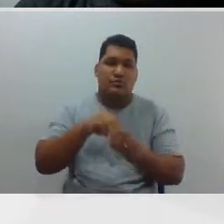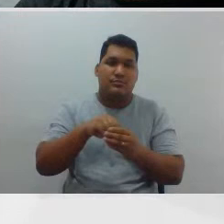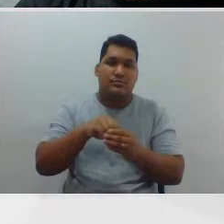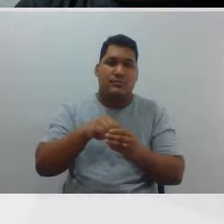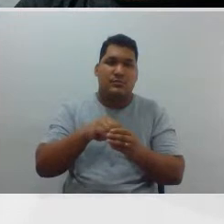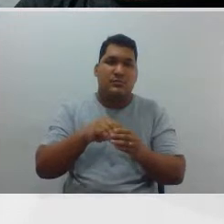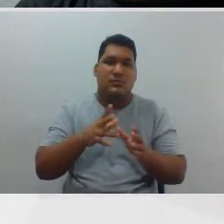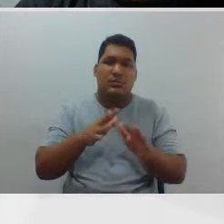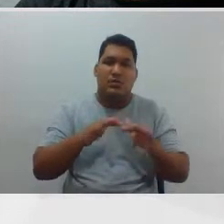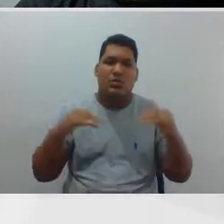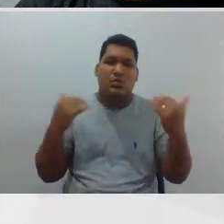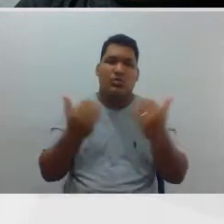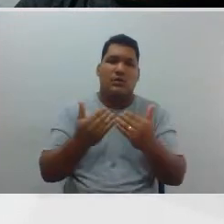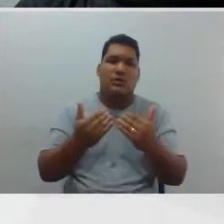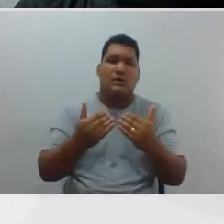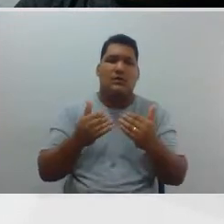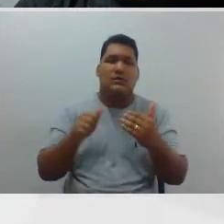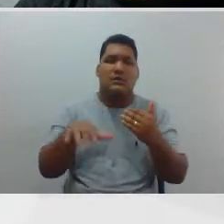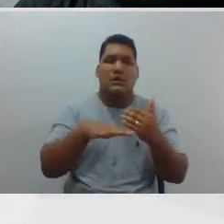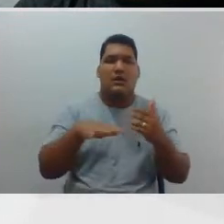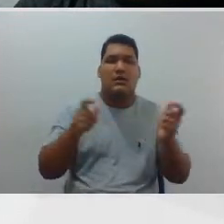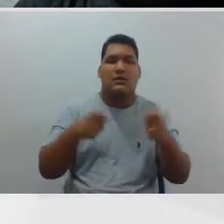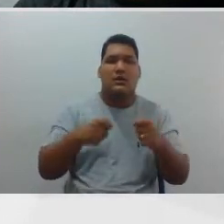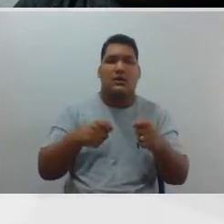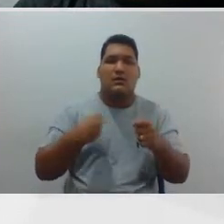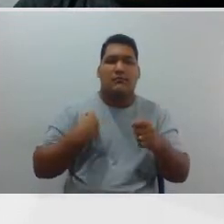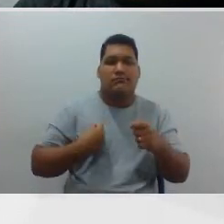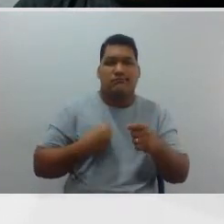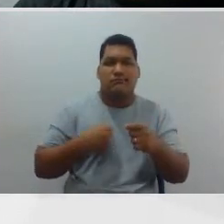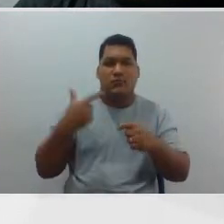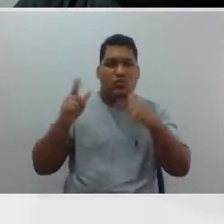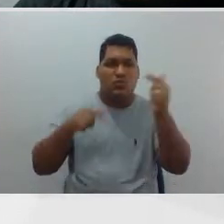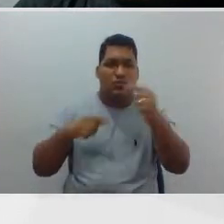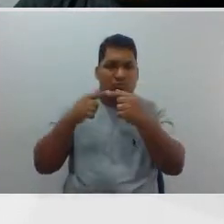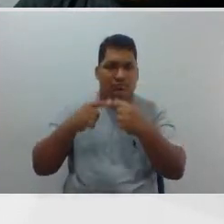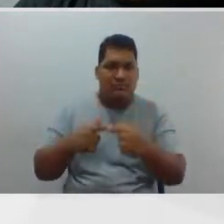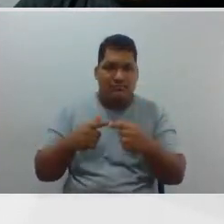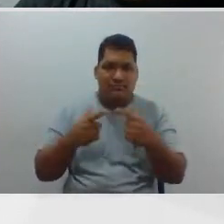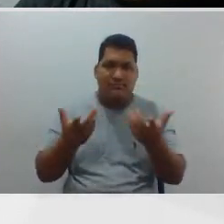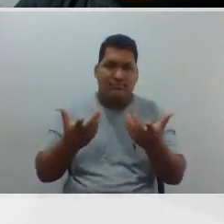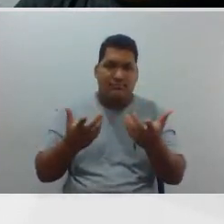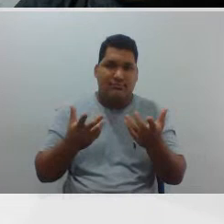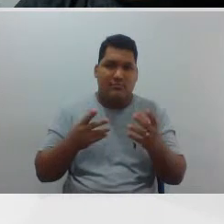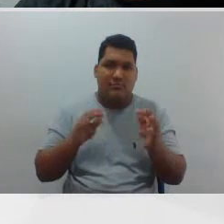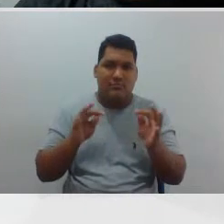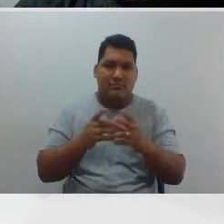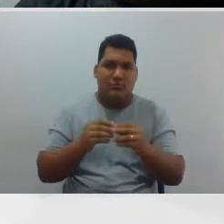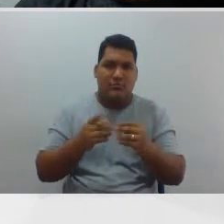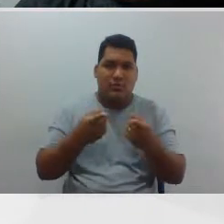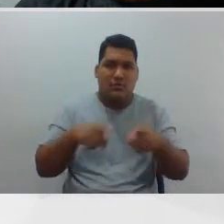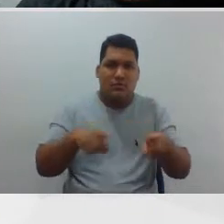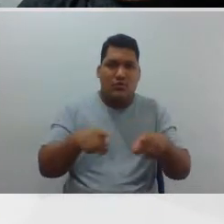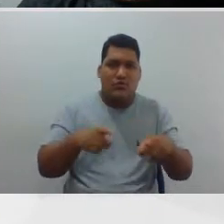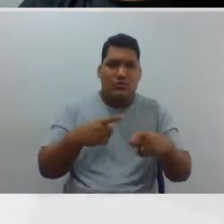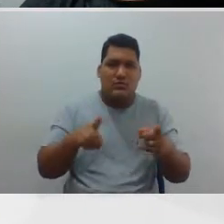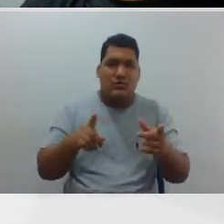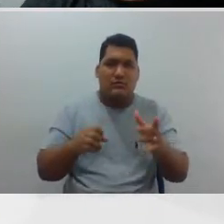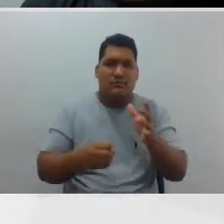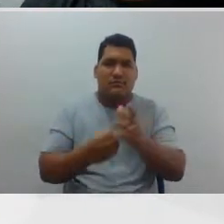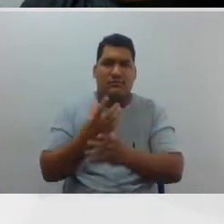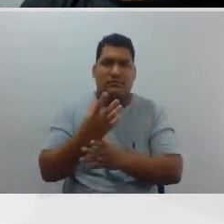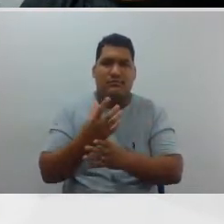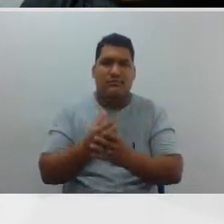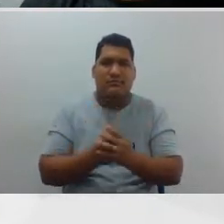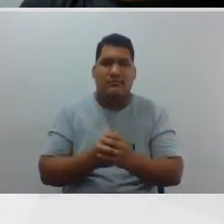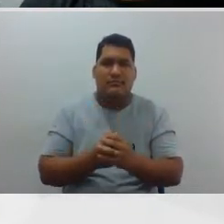áreas. Não existe quase nenhuma fora. Né? Se cria música artificial a partir de técnicas de